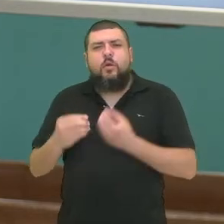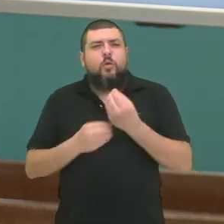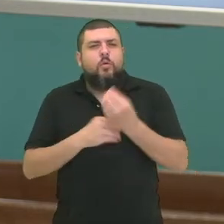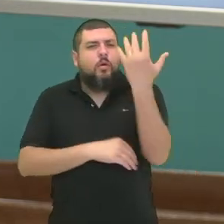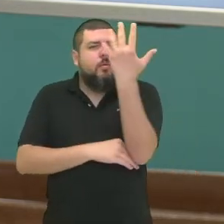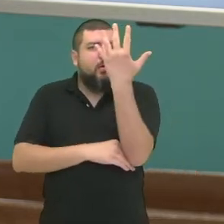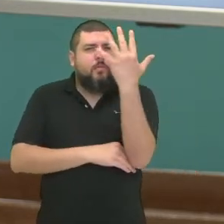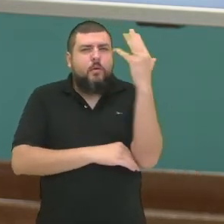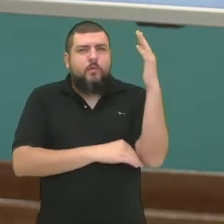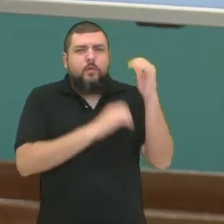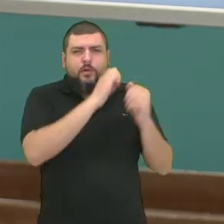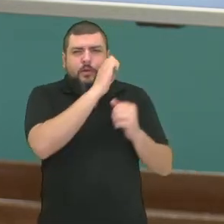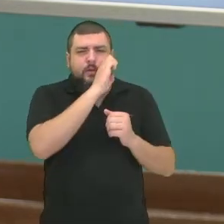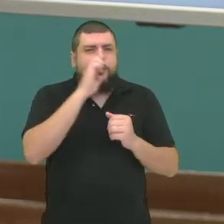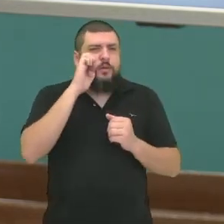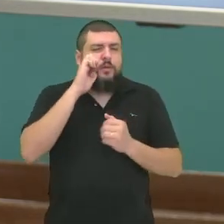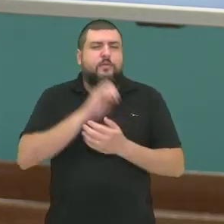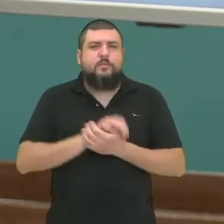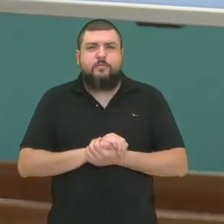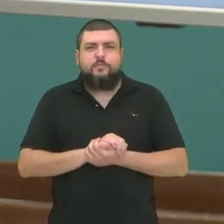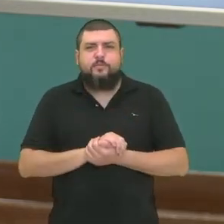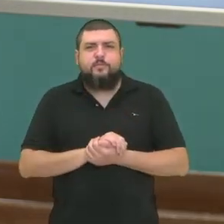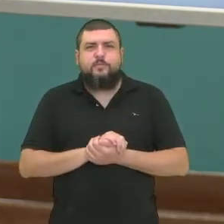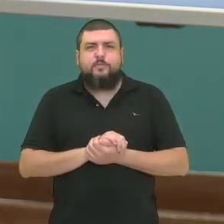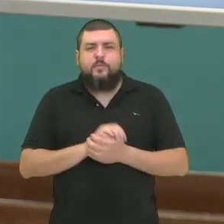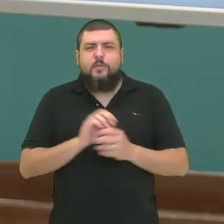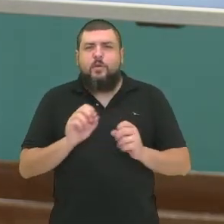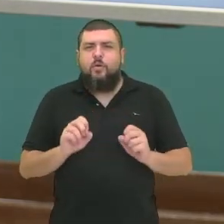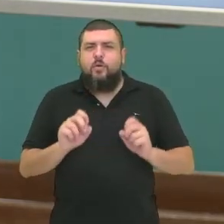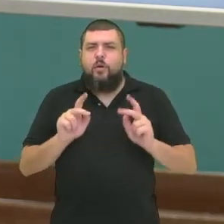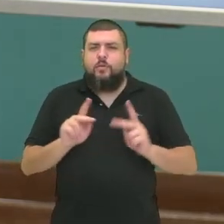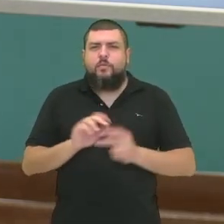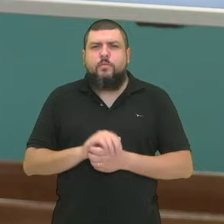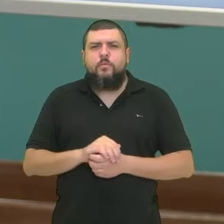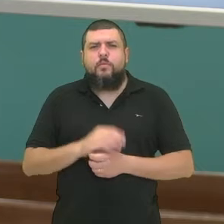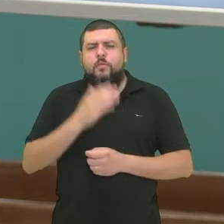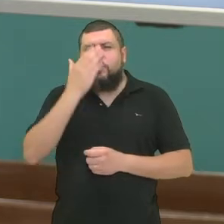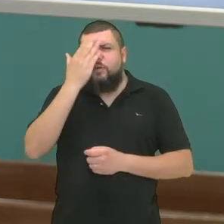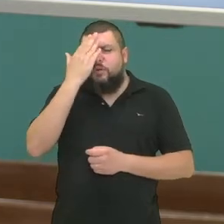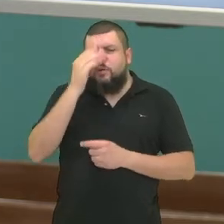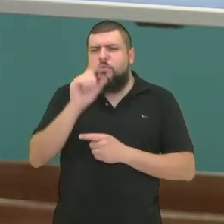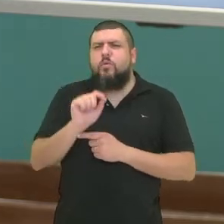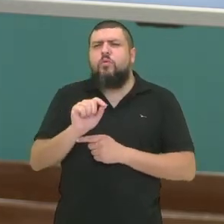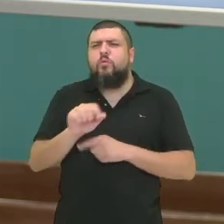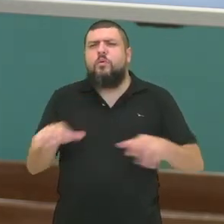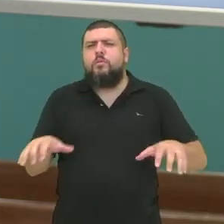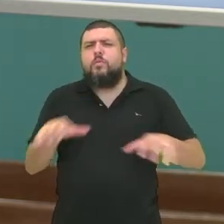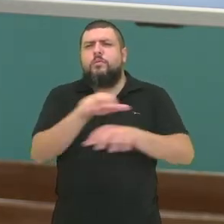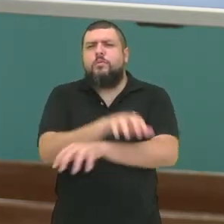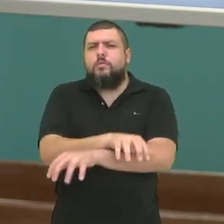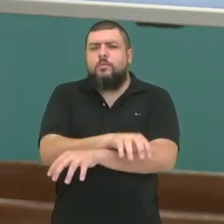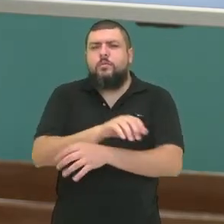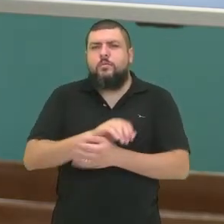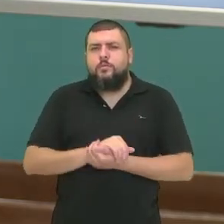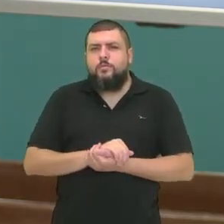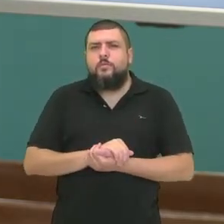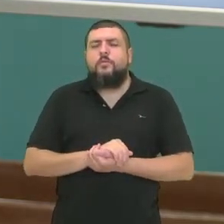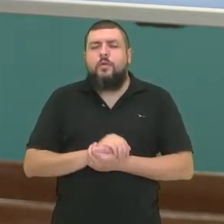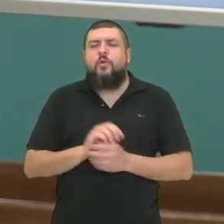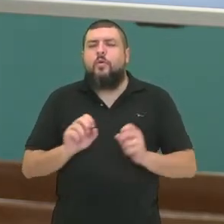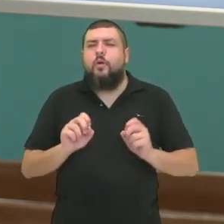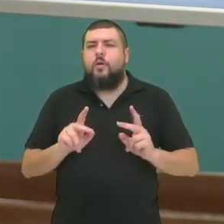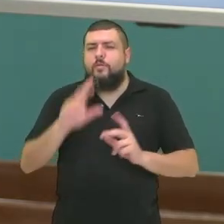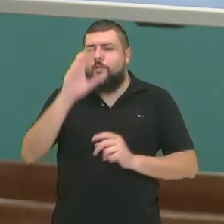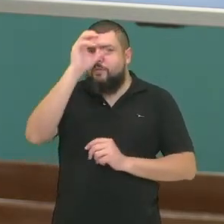junto. Então vamos refletir então, olha só, você sabe o que é um bioma? Então vamos aprender ou retomar isso daí.